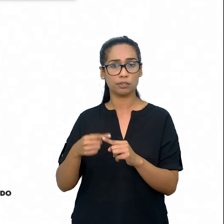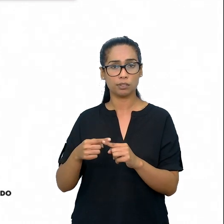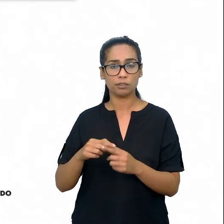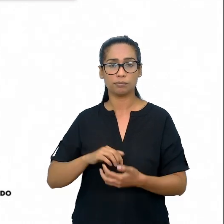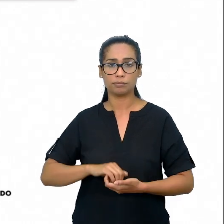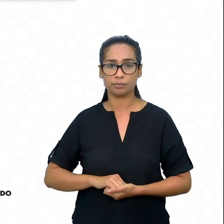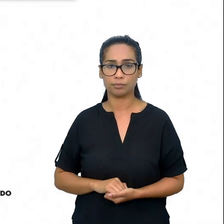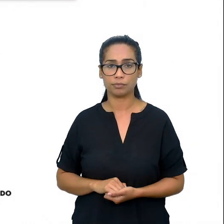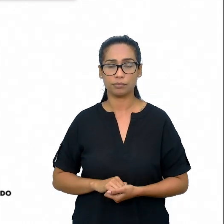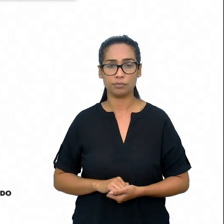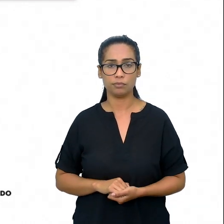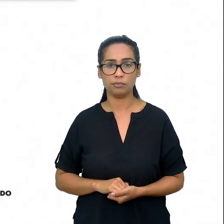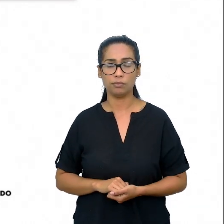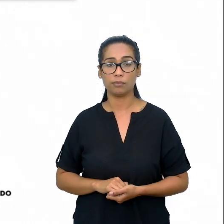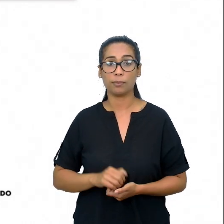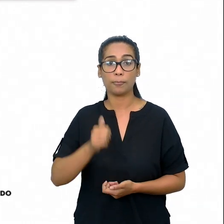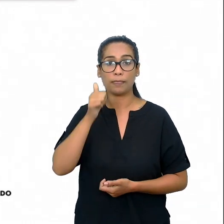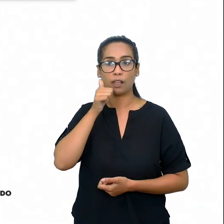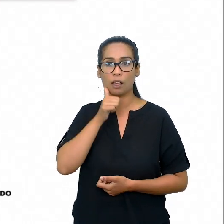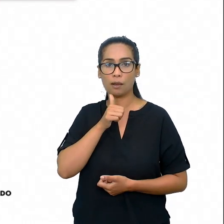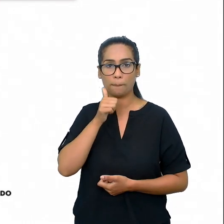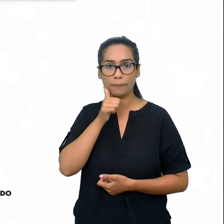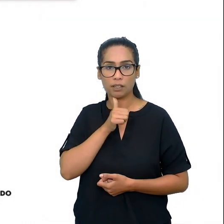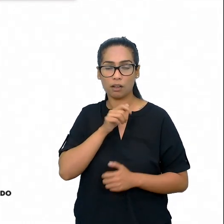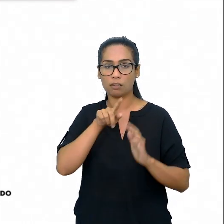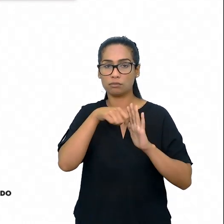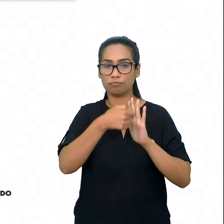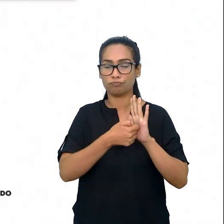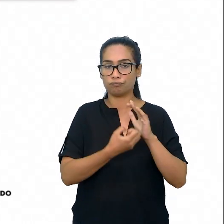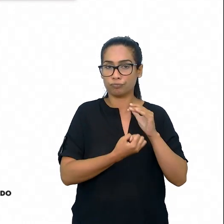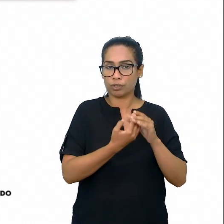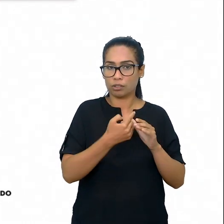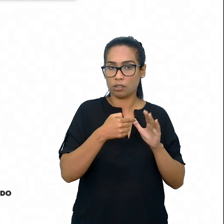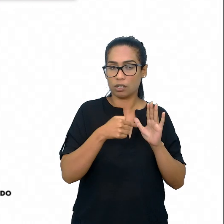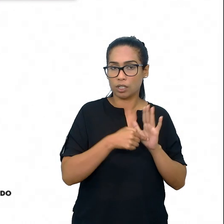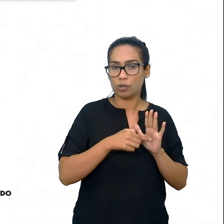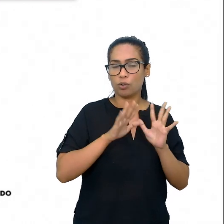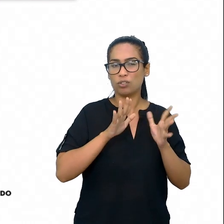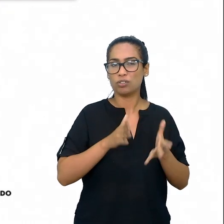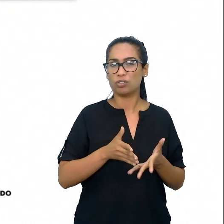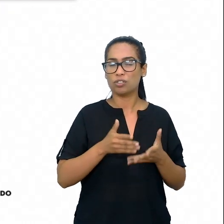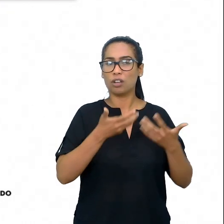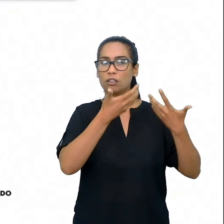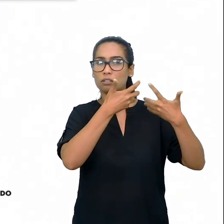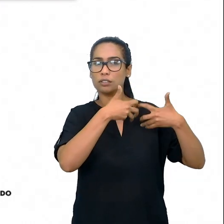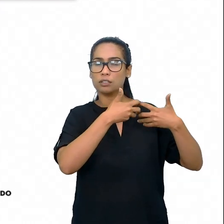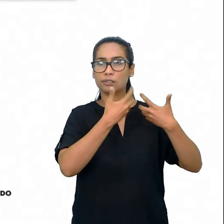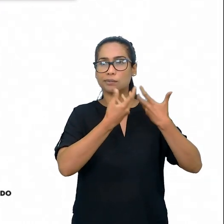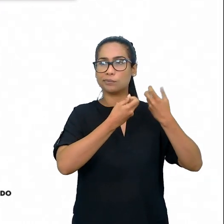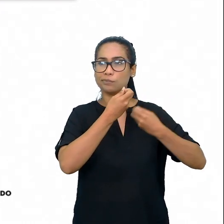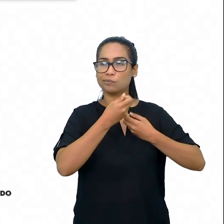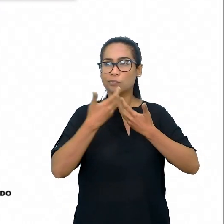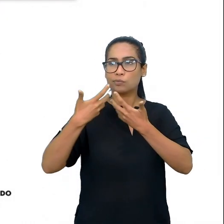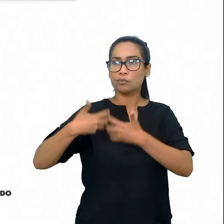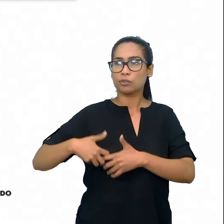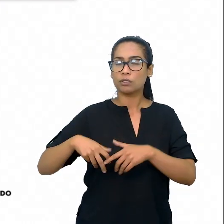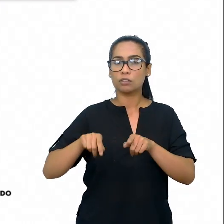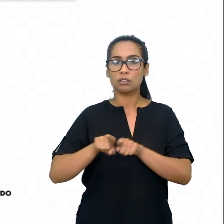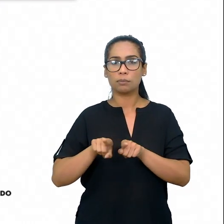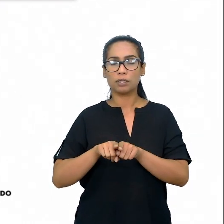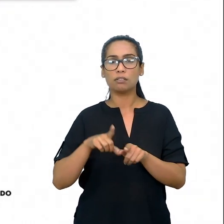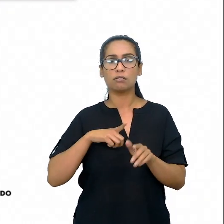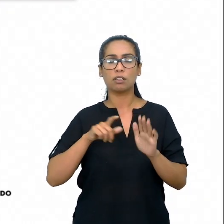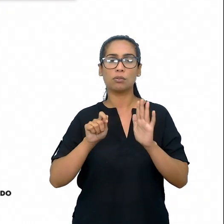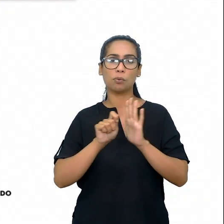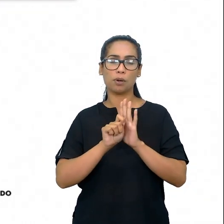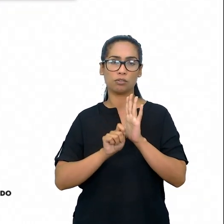onde as autoras fazem uma rica revisão bibliográfica sobre esse assunto. Então, é um artigo que